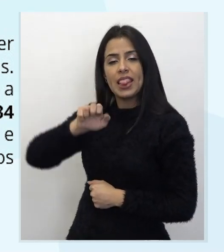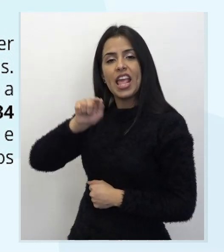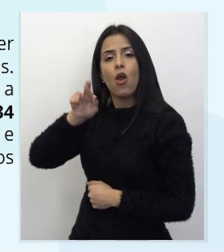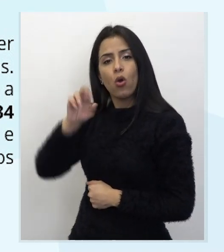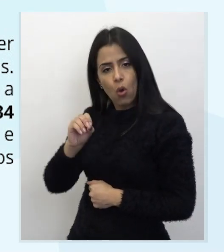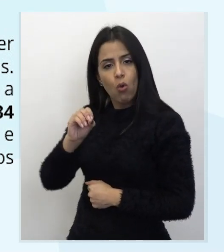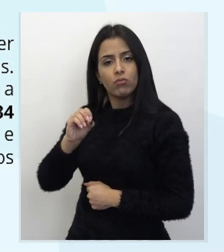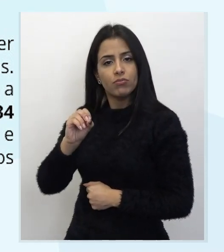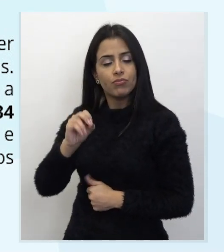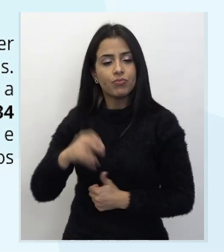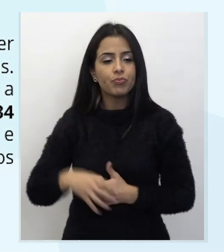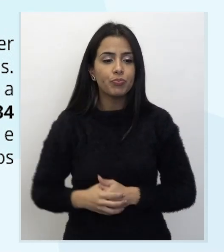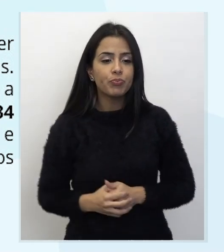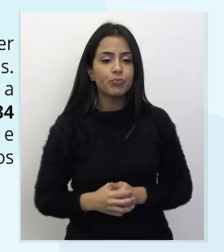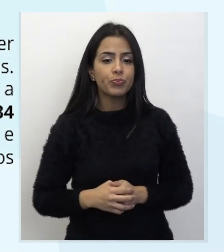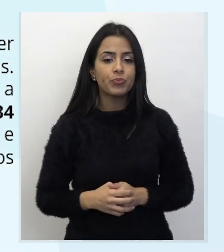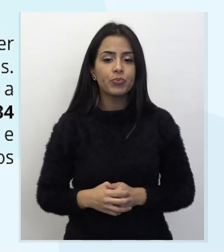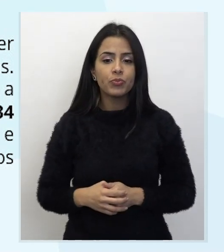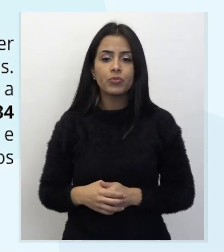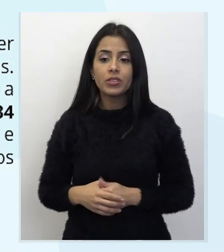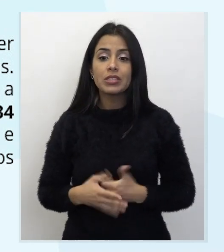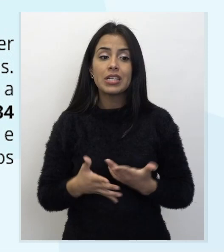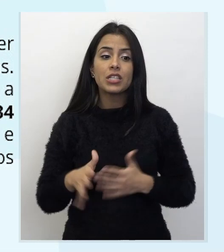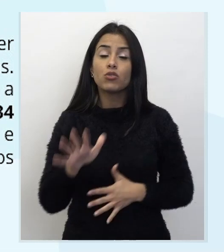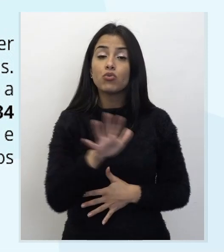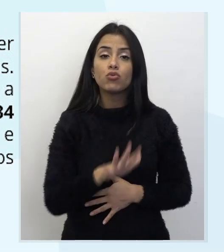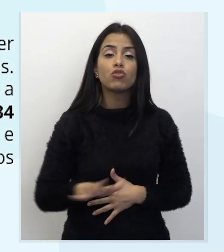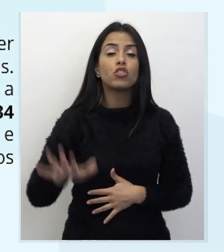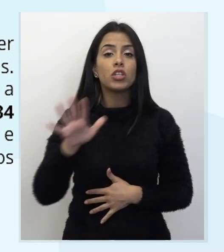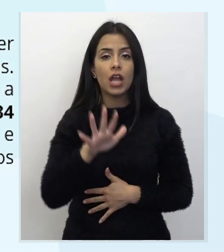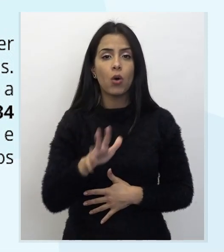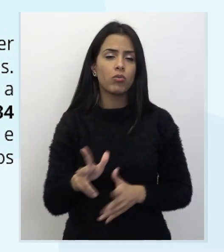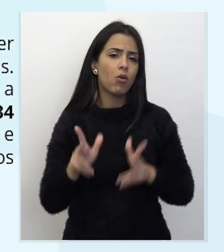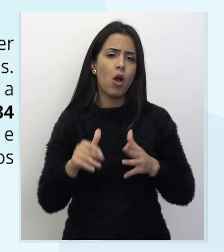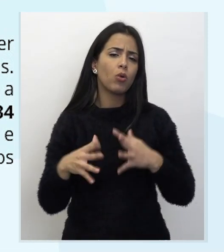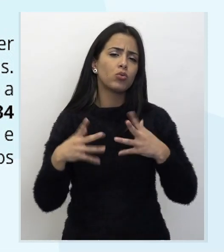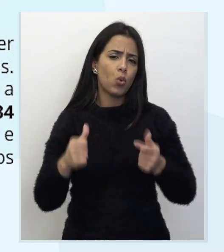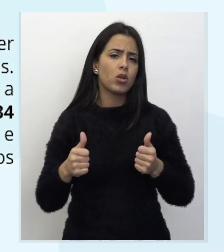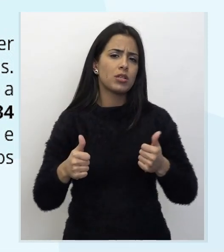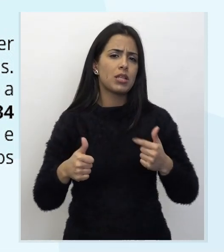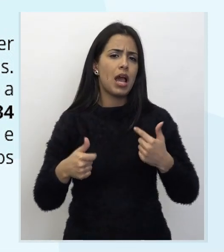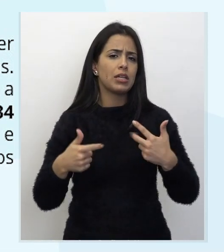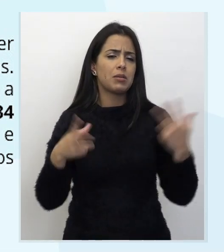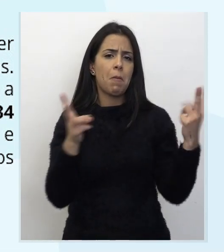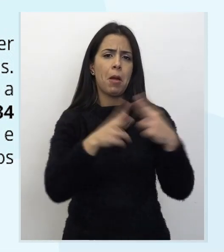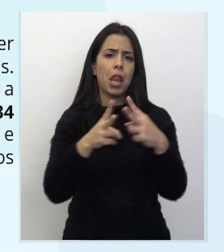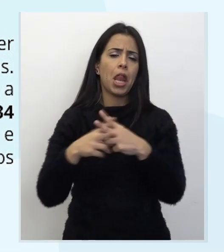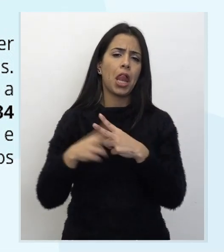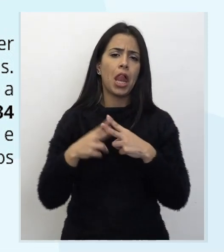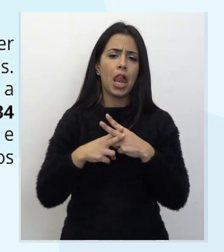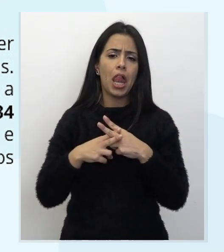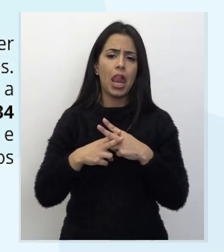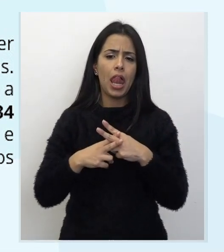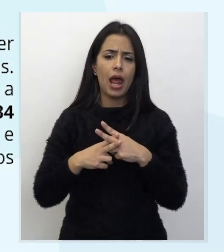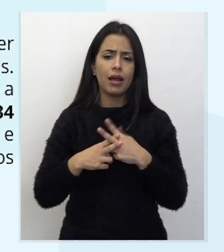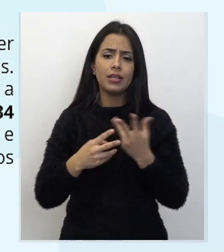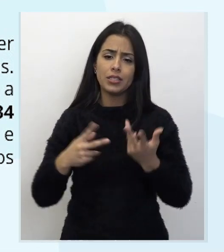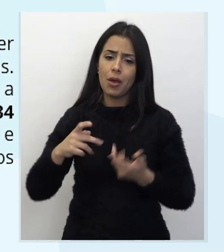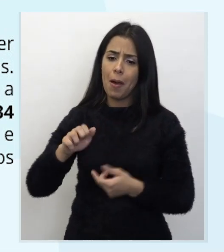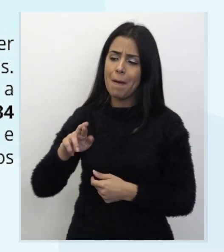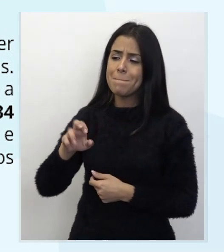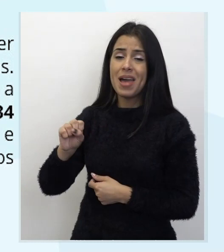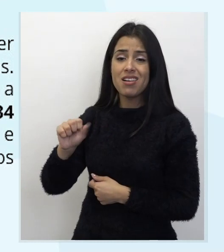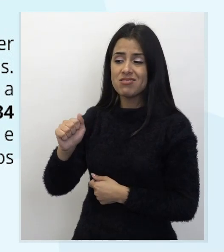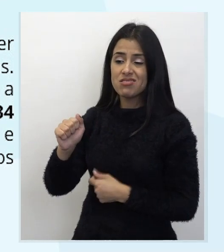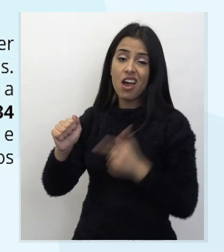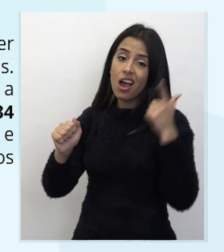aí, no geral de todas as batalhas, como os persas só venceram uma, ficou entendido que a Grécia venceu essa